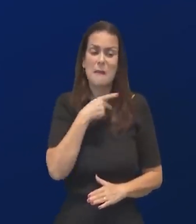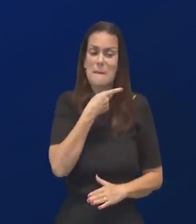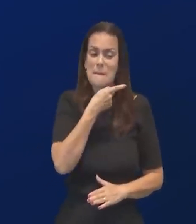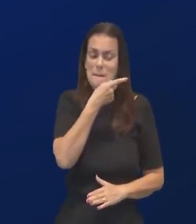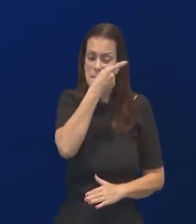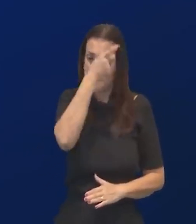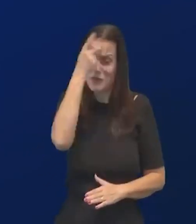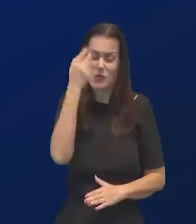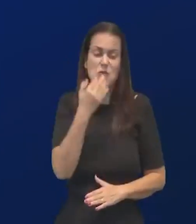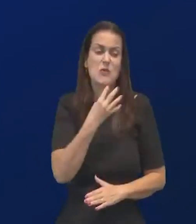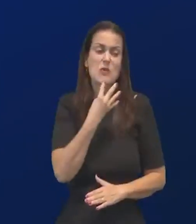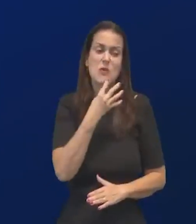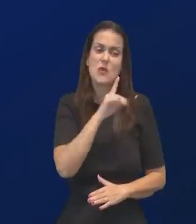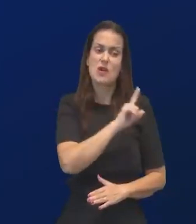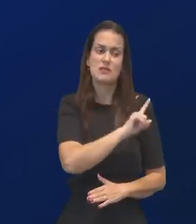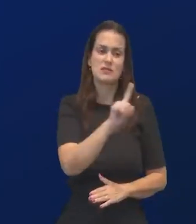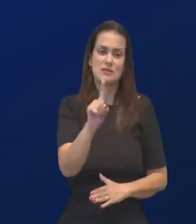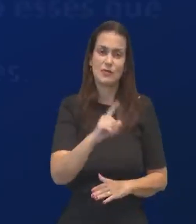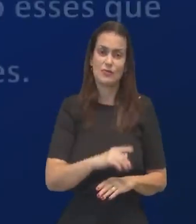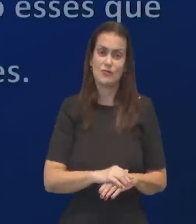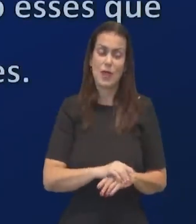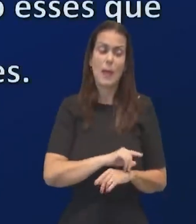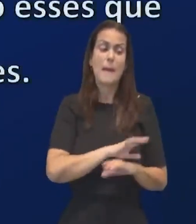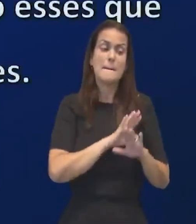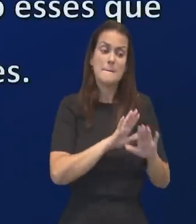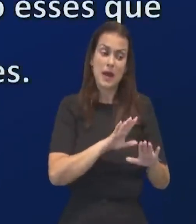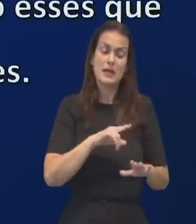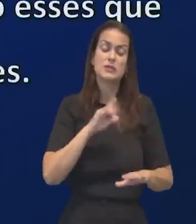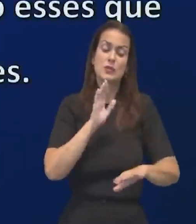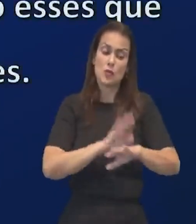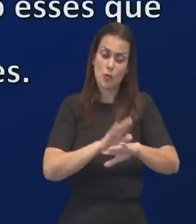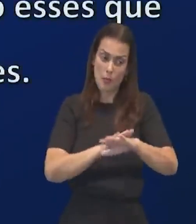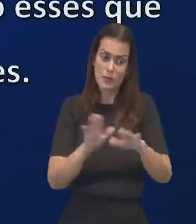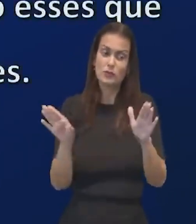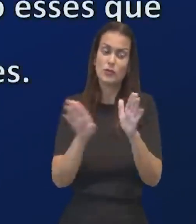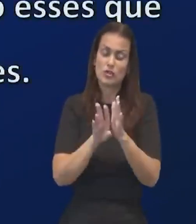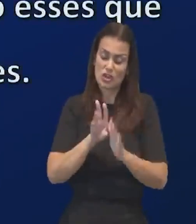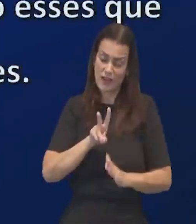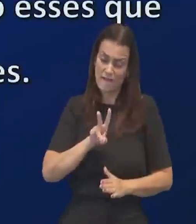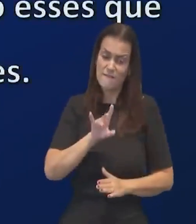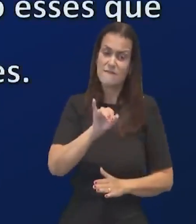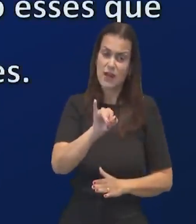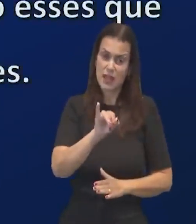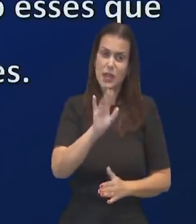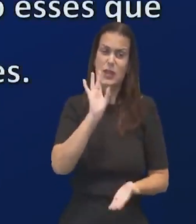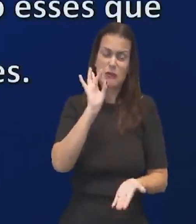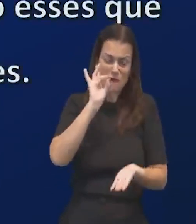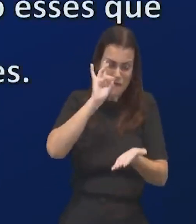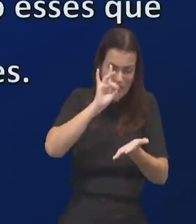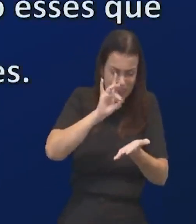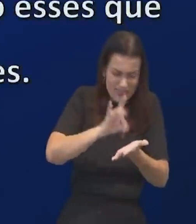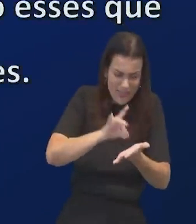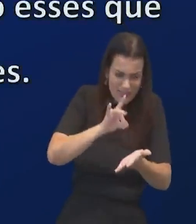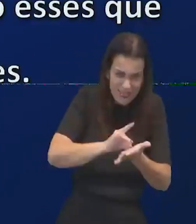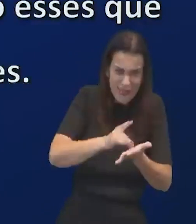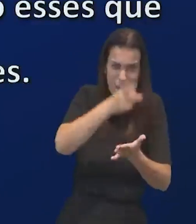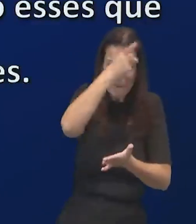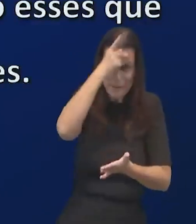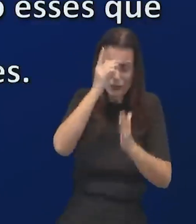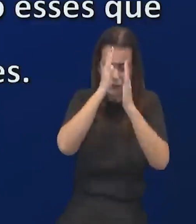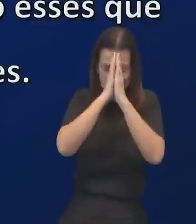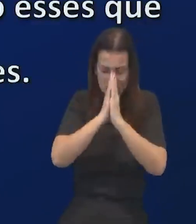porque a salvação vem dos judeus. Mas a hora vem, e agora é, em que os verdadeiros adoradores adorarão o Pai